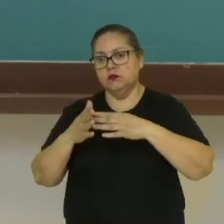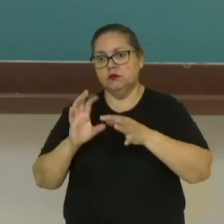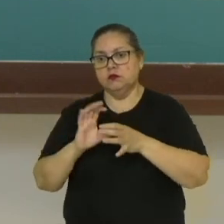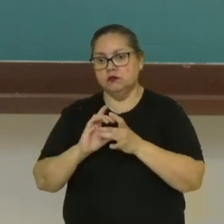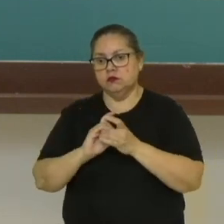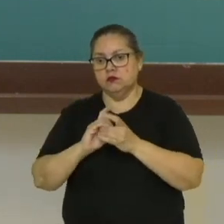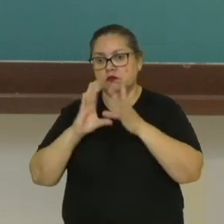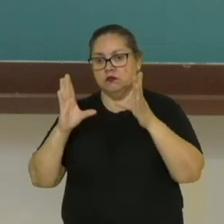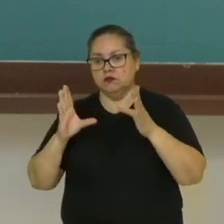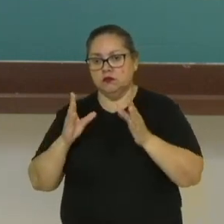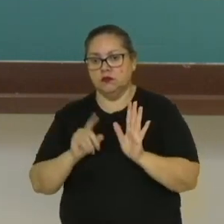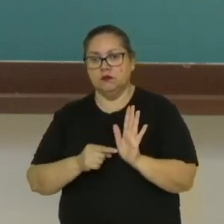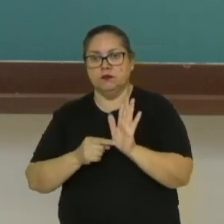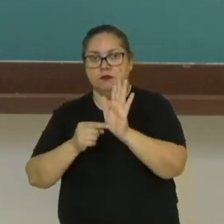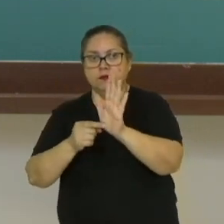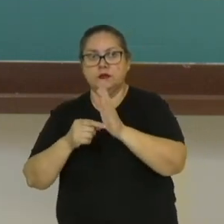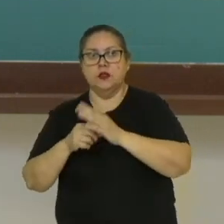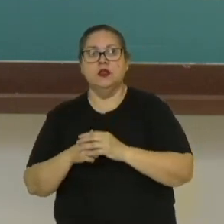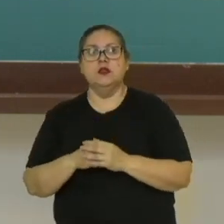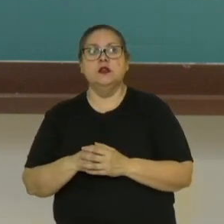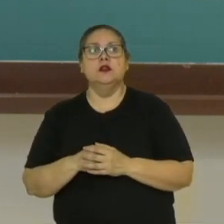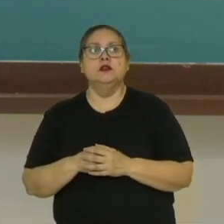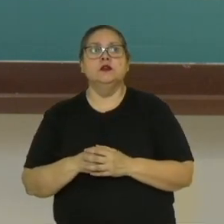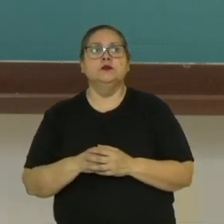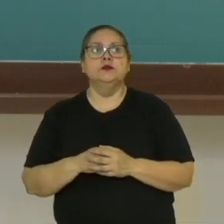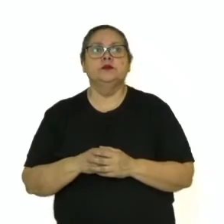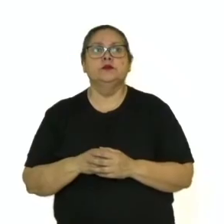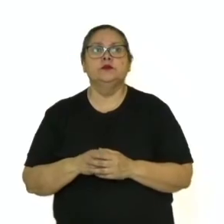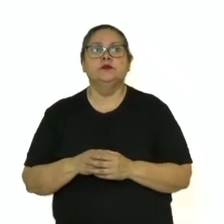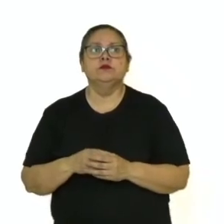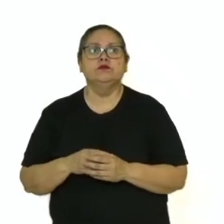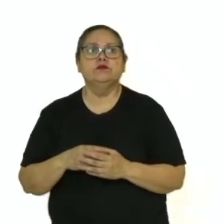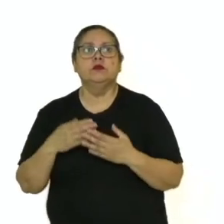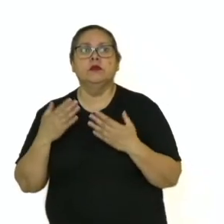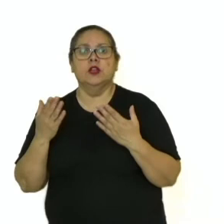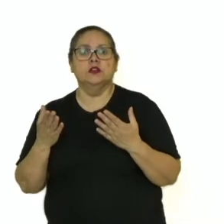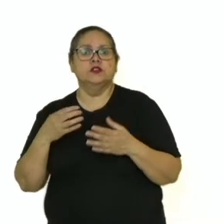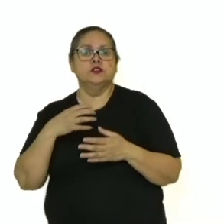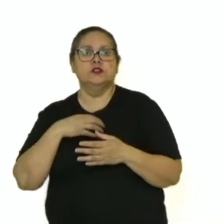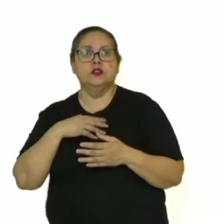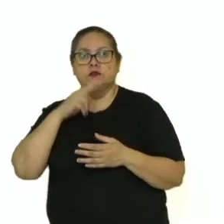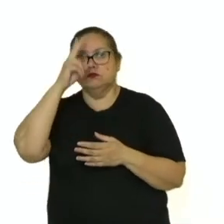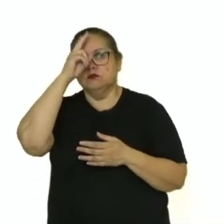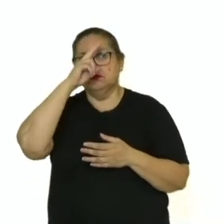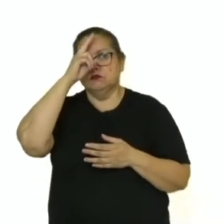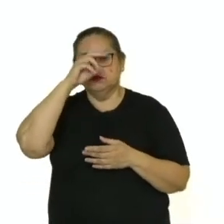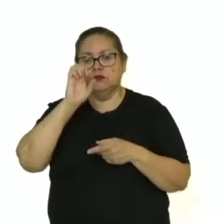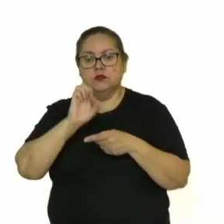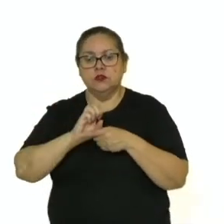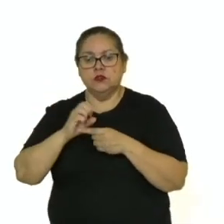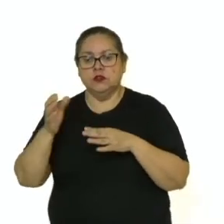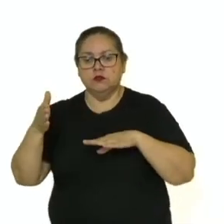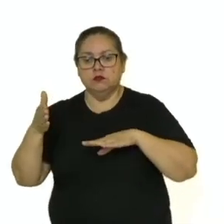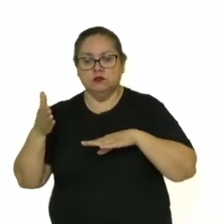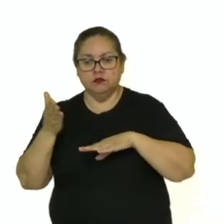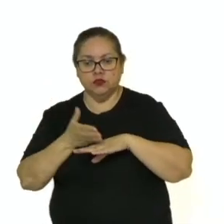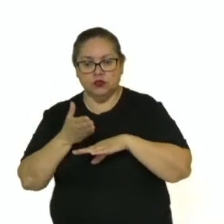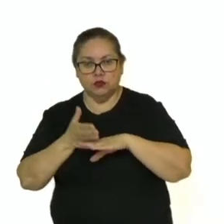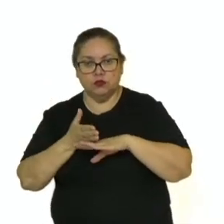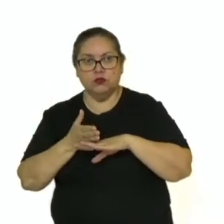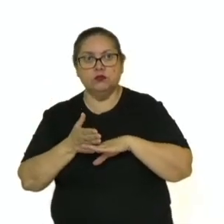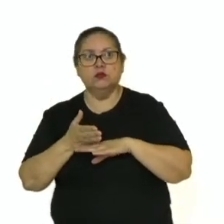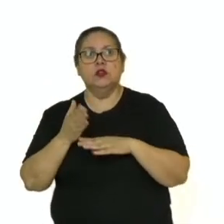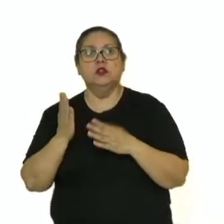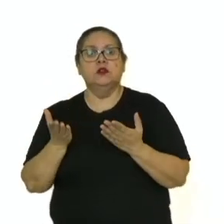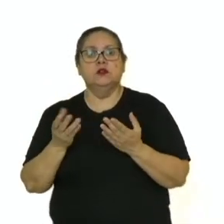democracia representativa. Bacana? E, né, formas históricas do Estado moderno. Temos um Estado